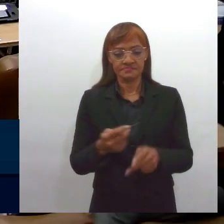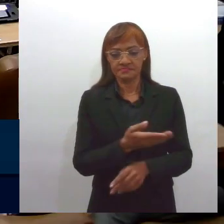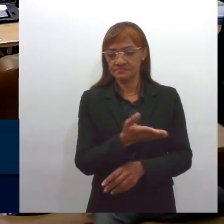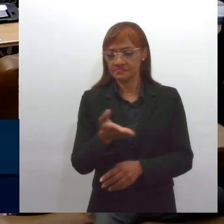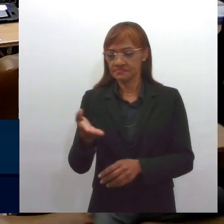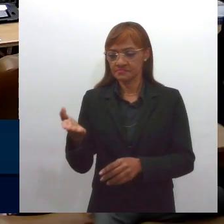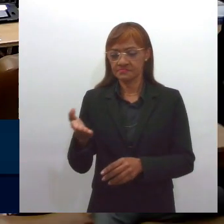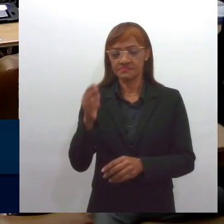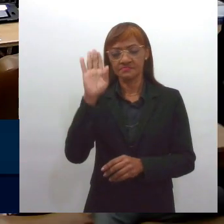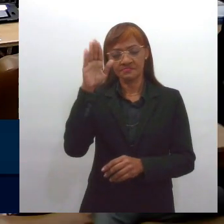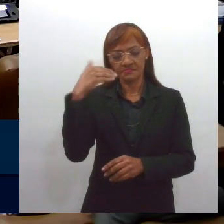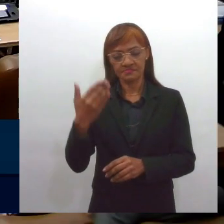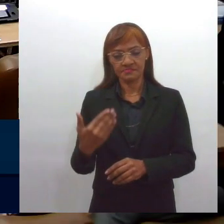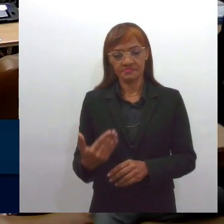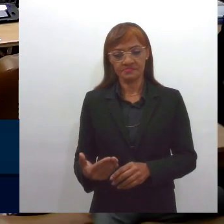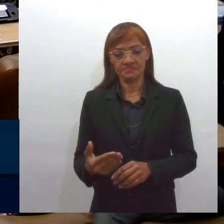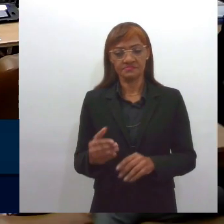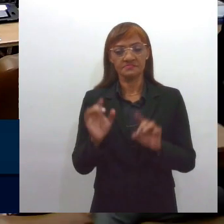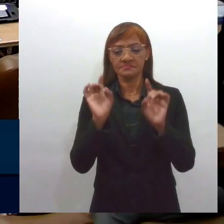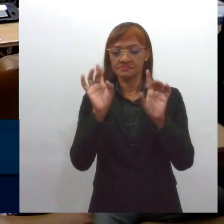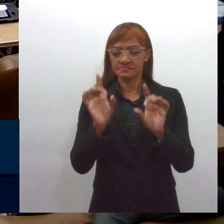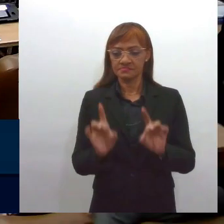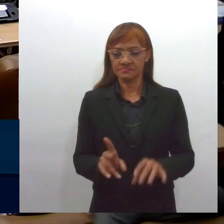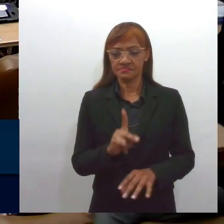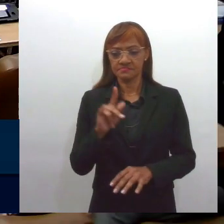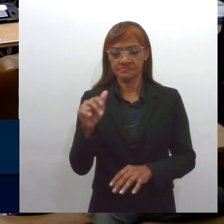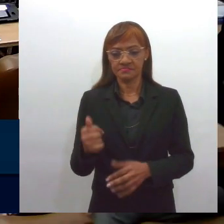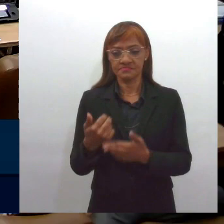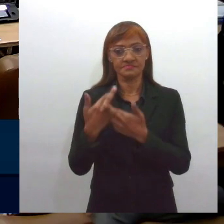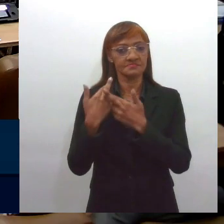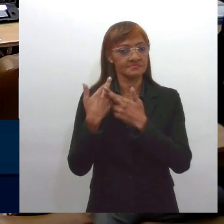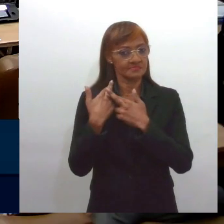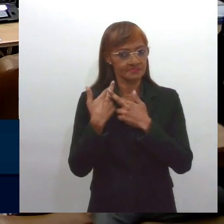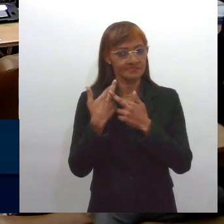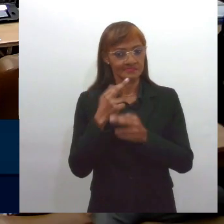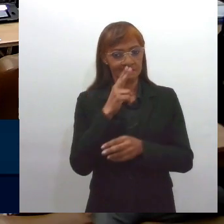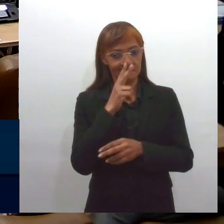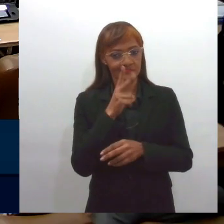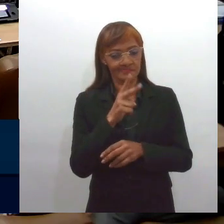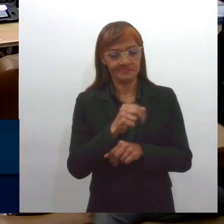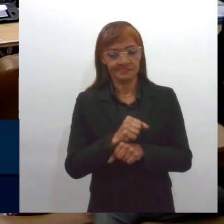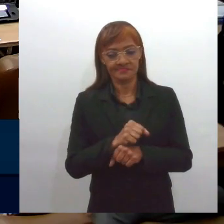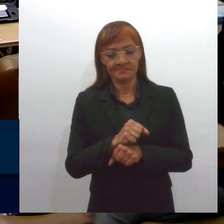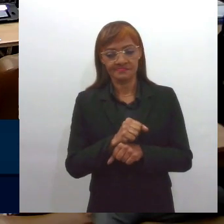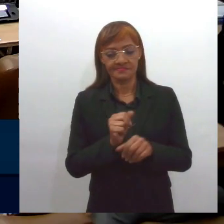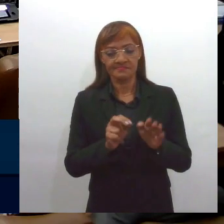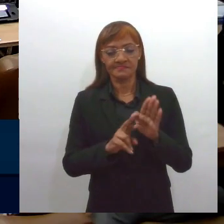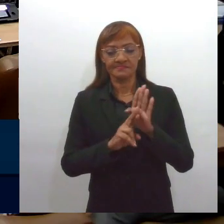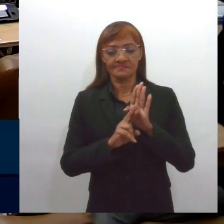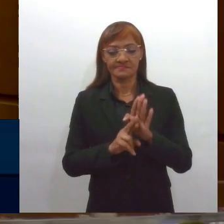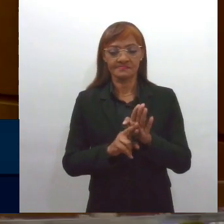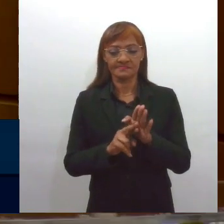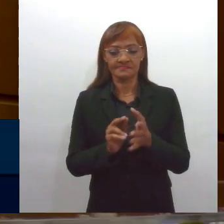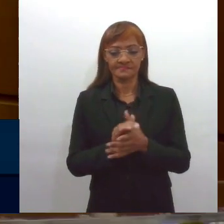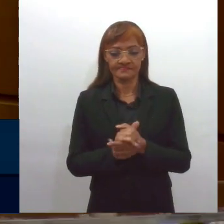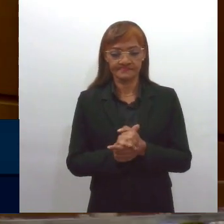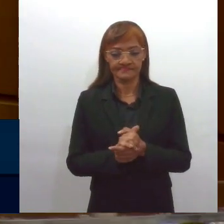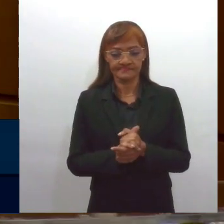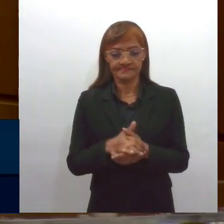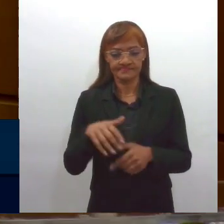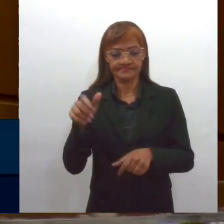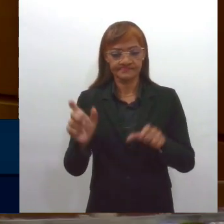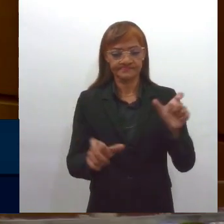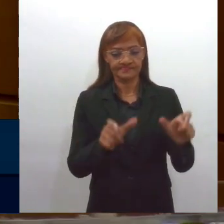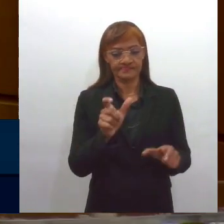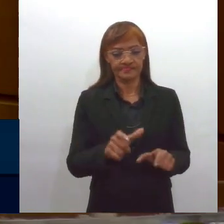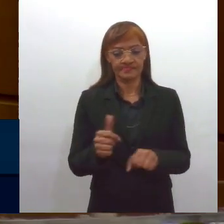vejam que responsabilidade. Representar personalidades e profissionais como Cleon Menezes,